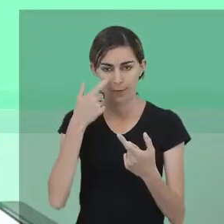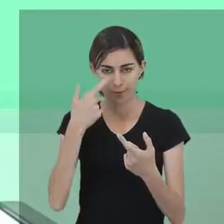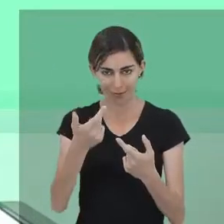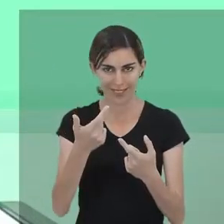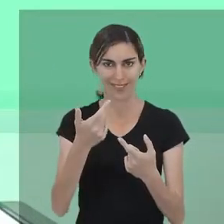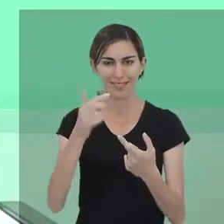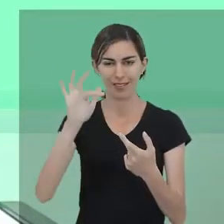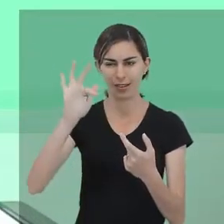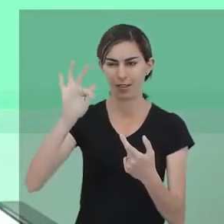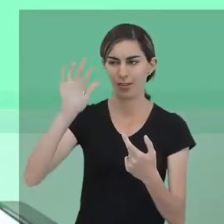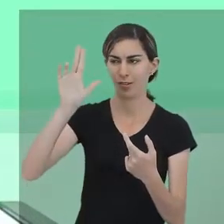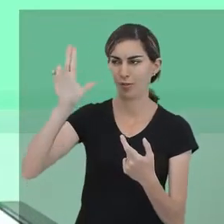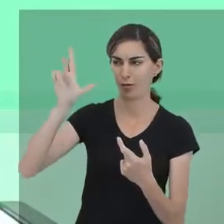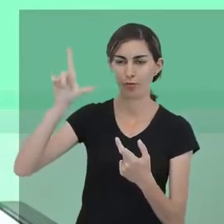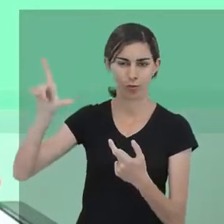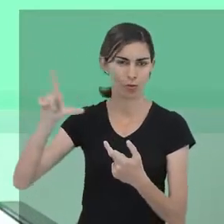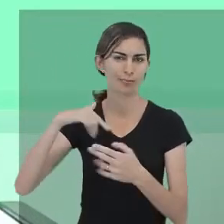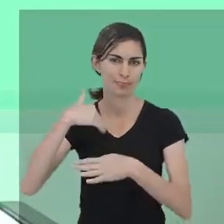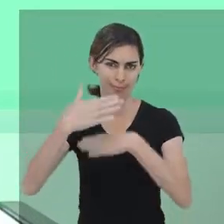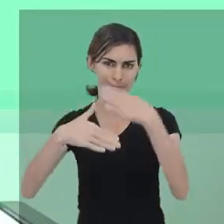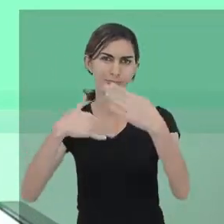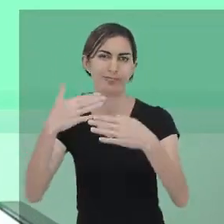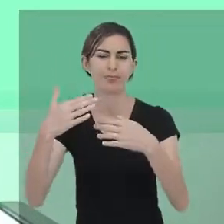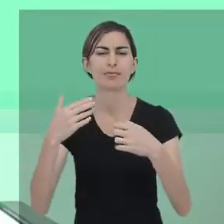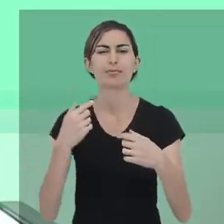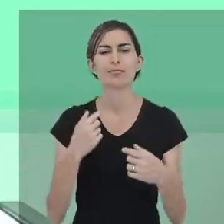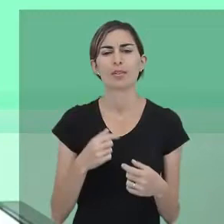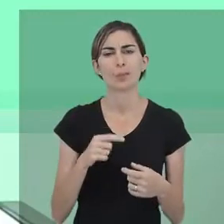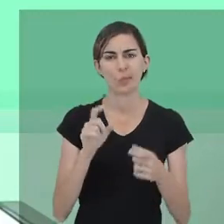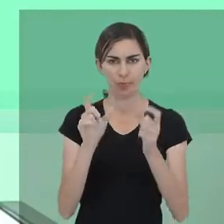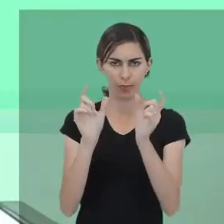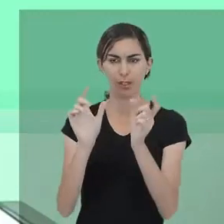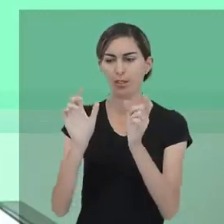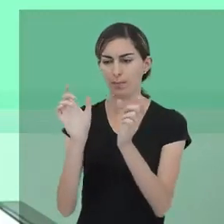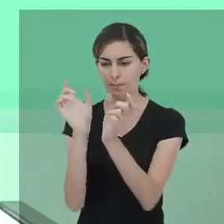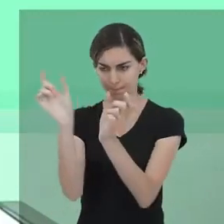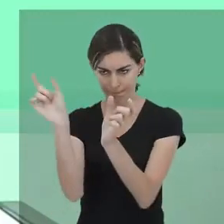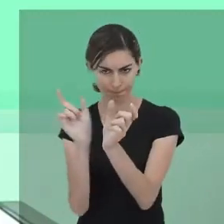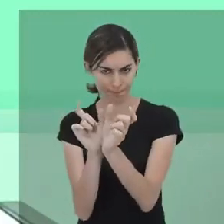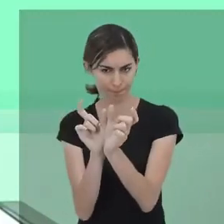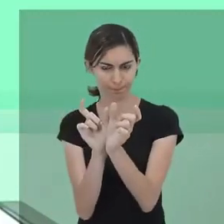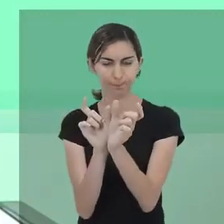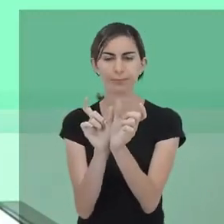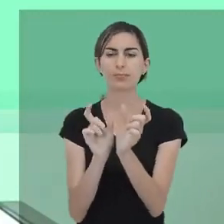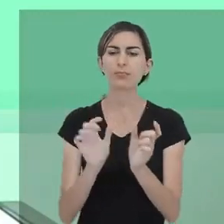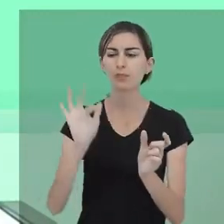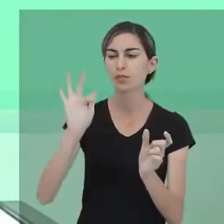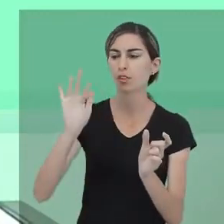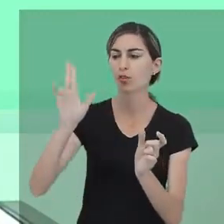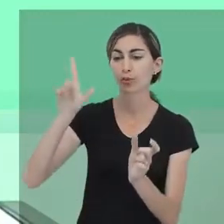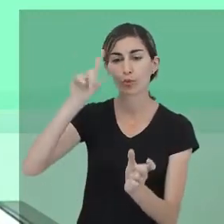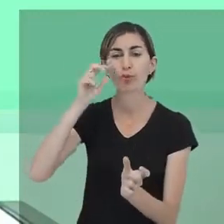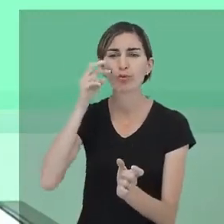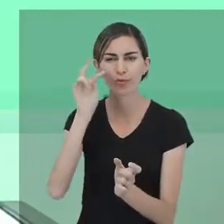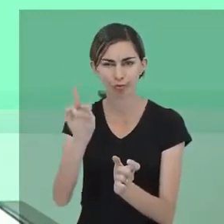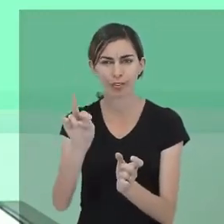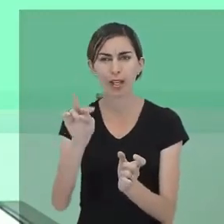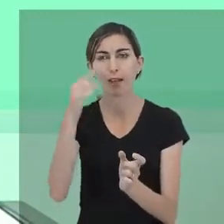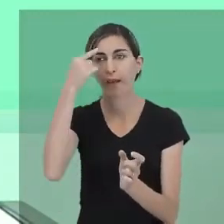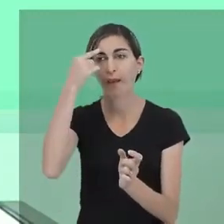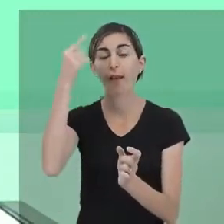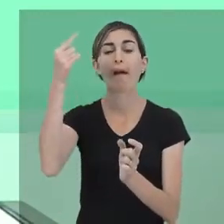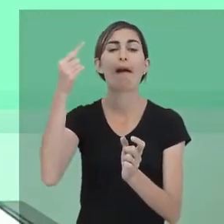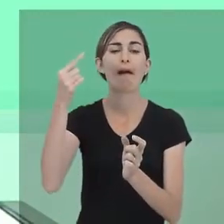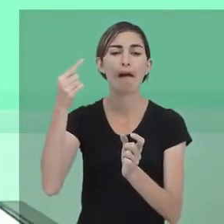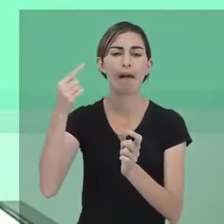vez que você vê, né, a maioria das vezes, claro, que você vê essa terminação full, então vai dar a ideia